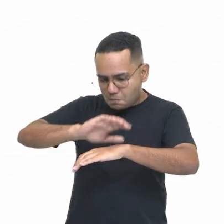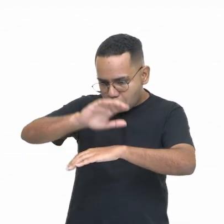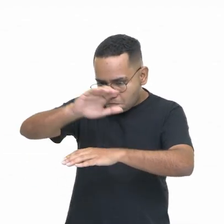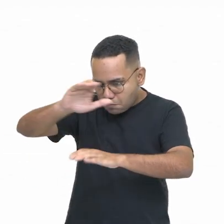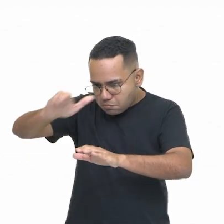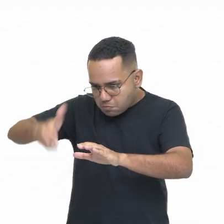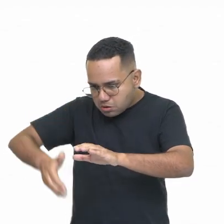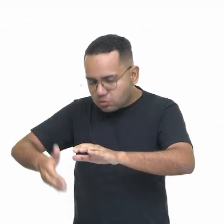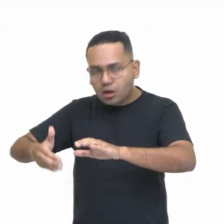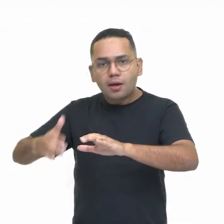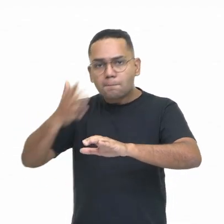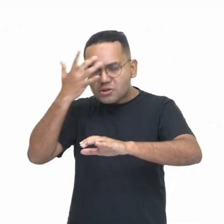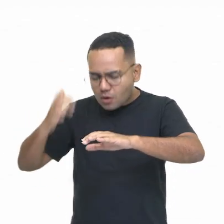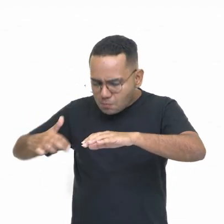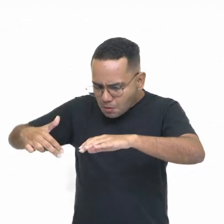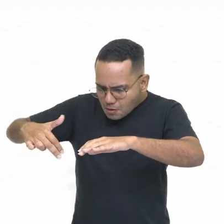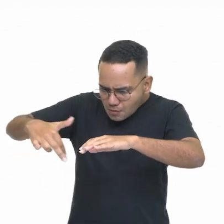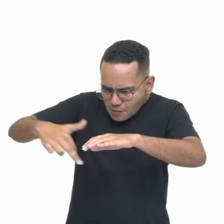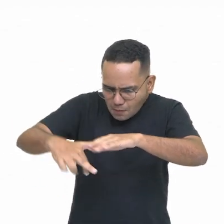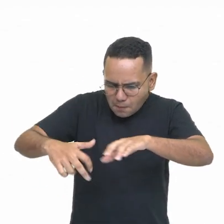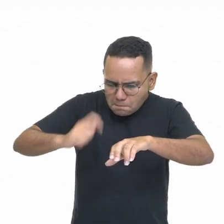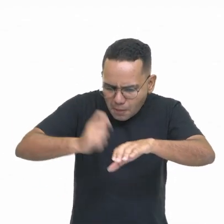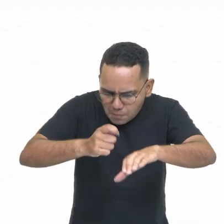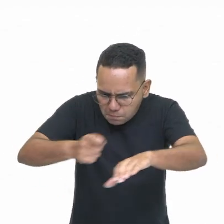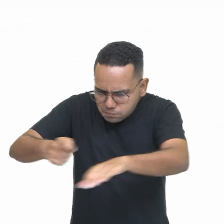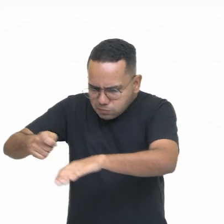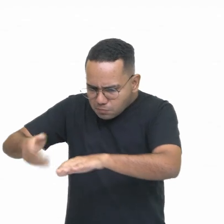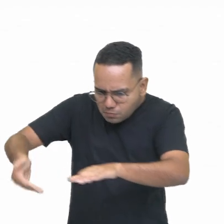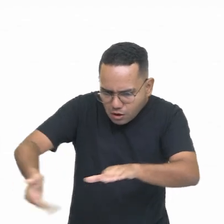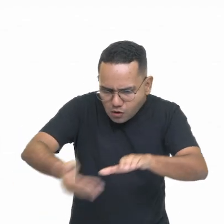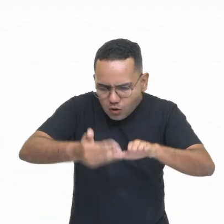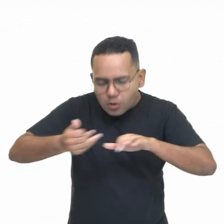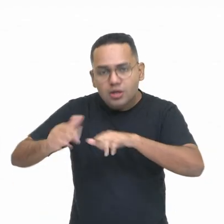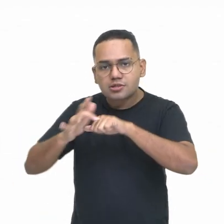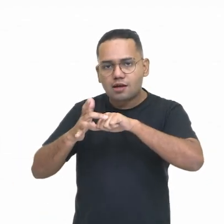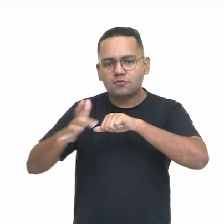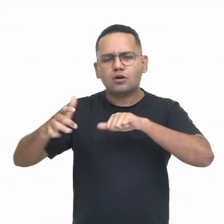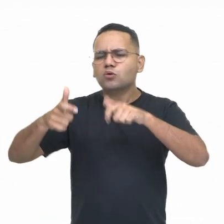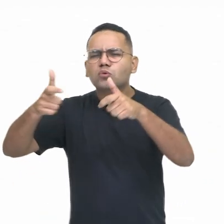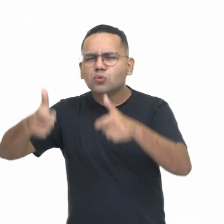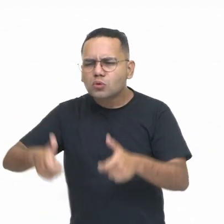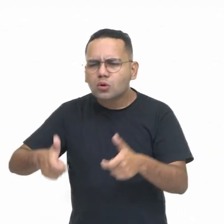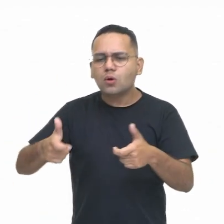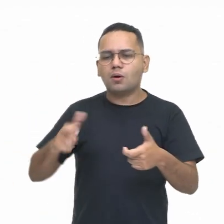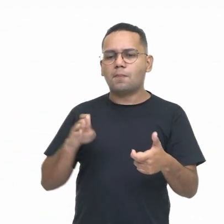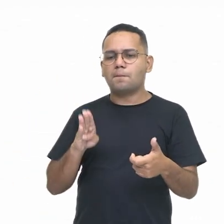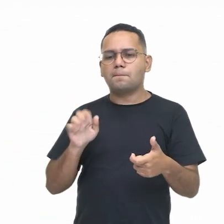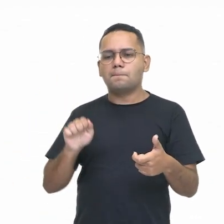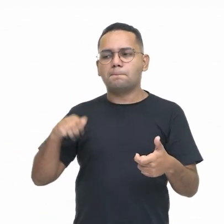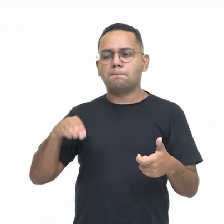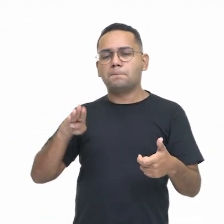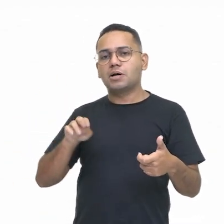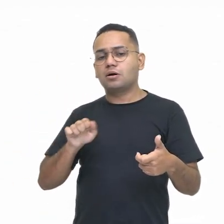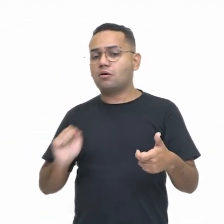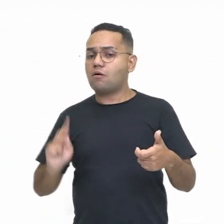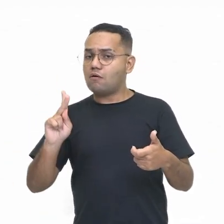minas de Bambuque e outras áreas. Era especialmente valioso. Então, olha